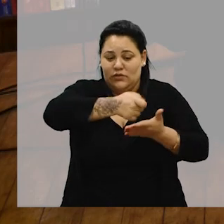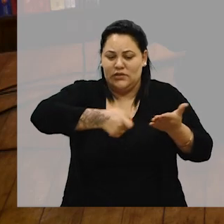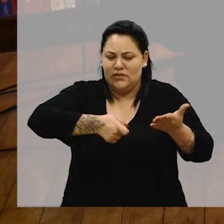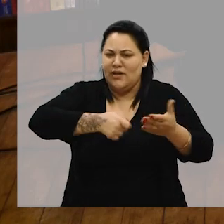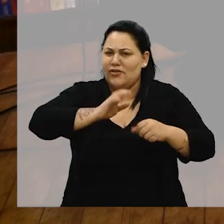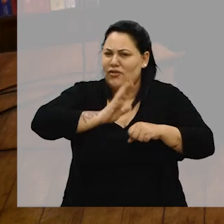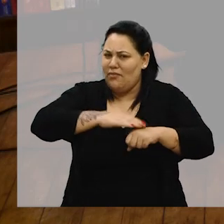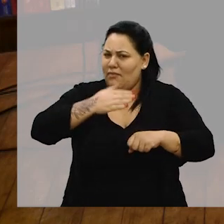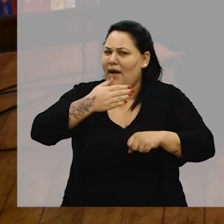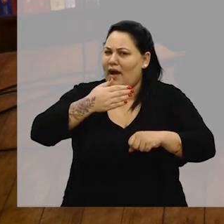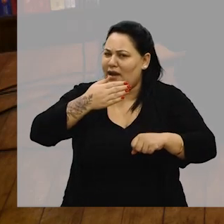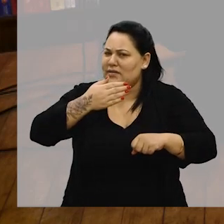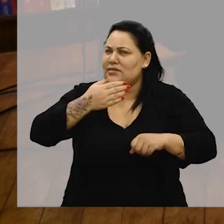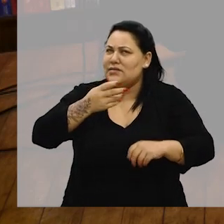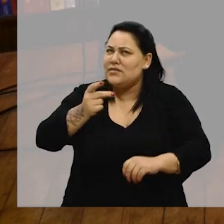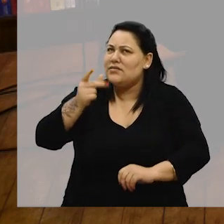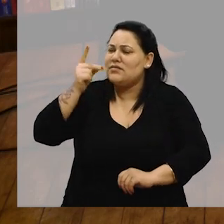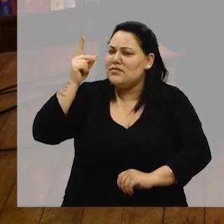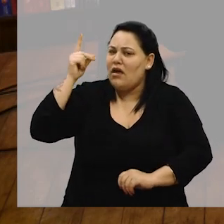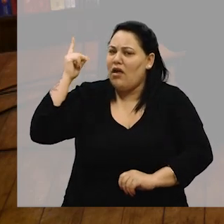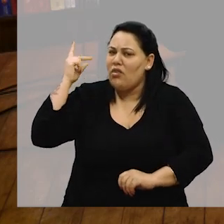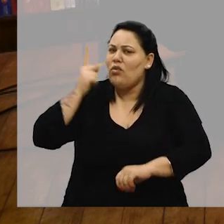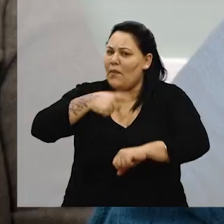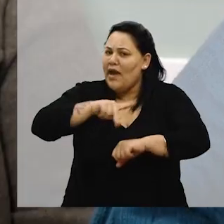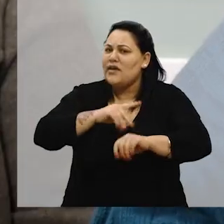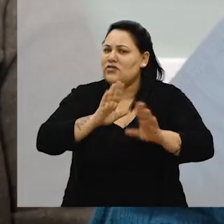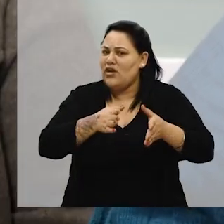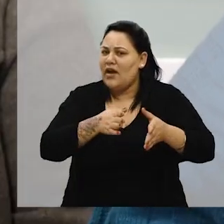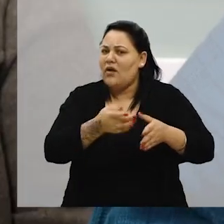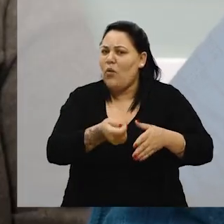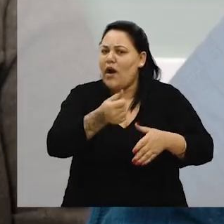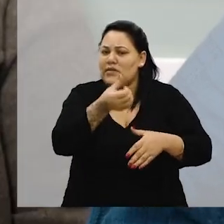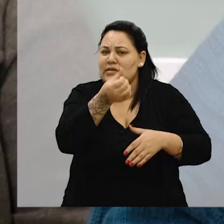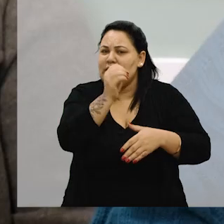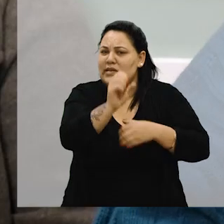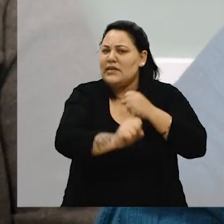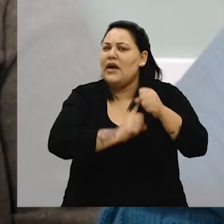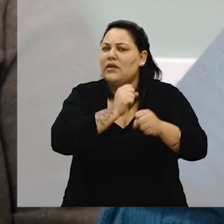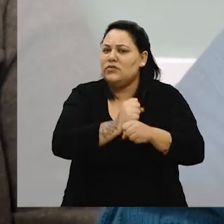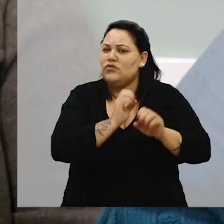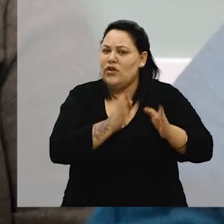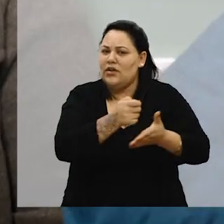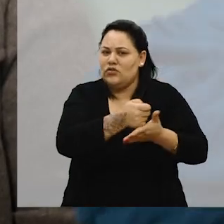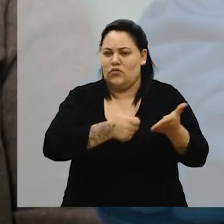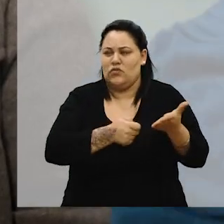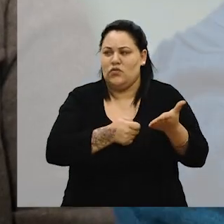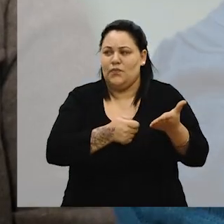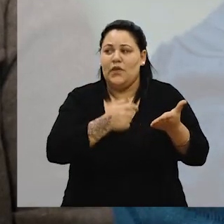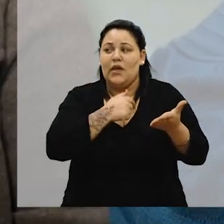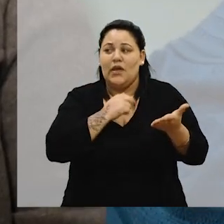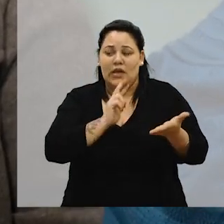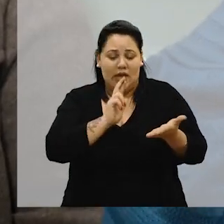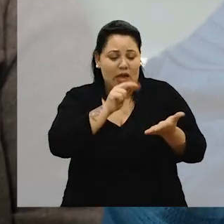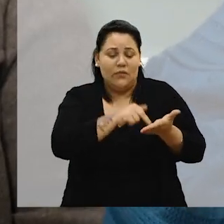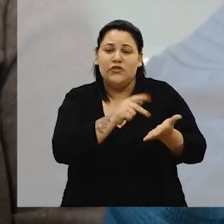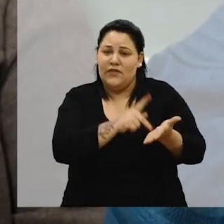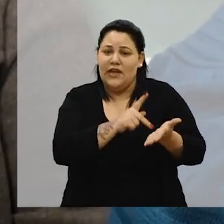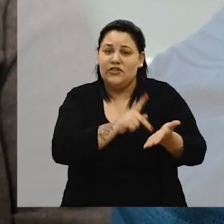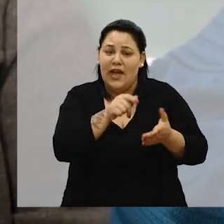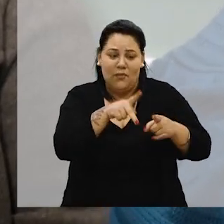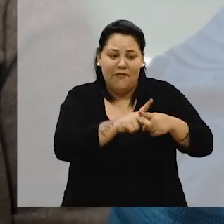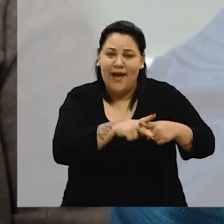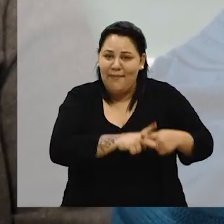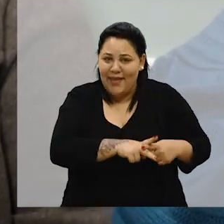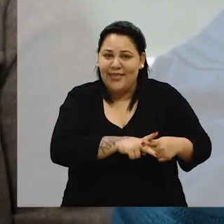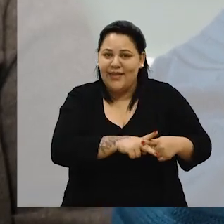mais longevos do país, se não for o mais, né? Nós já temos quase 60 anos de concurso. E realmente ele é uma